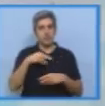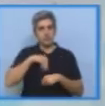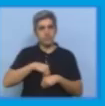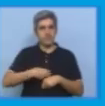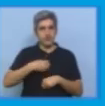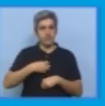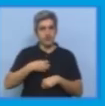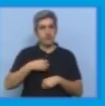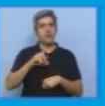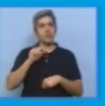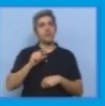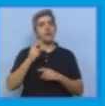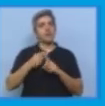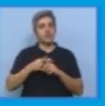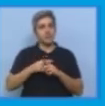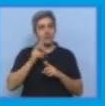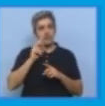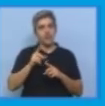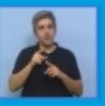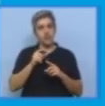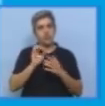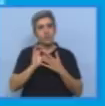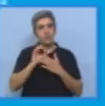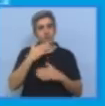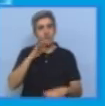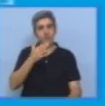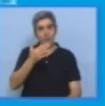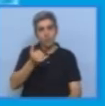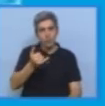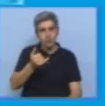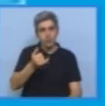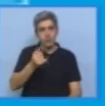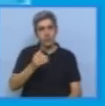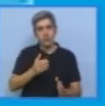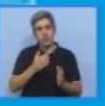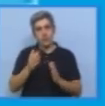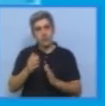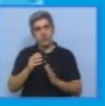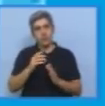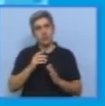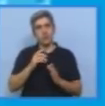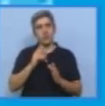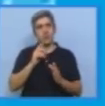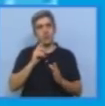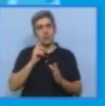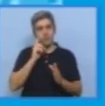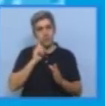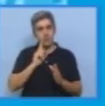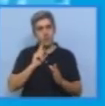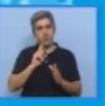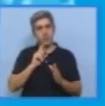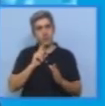que há aqui um pormenor dos 12 anos. Por um lado, uma mulher que é hemorroíça desde os